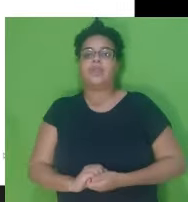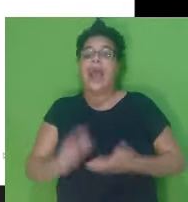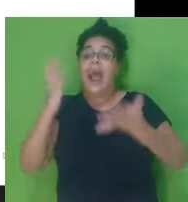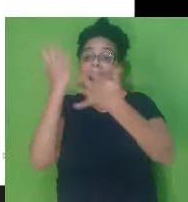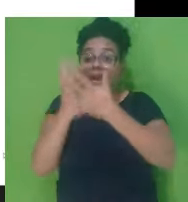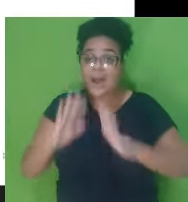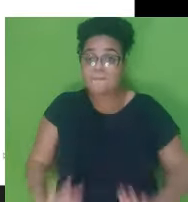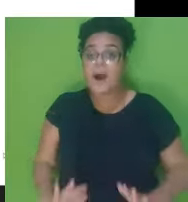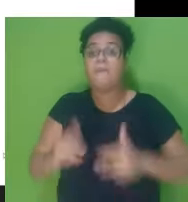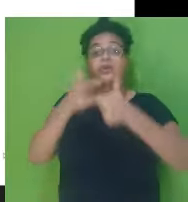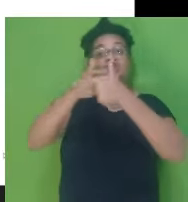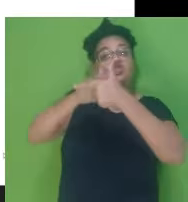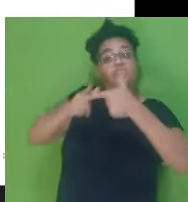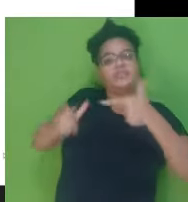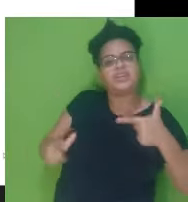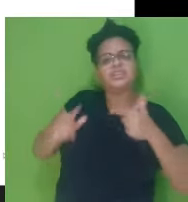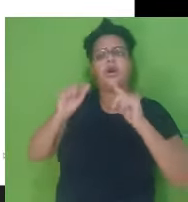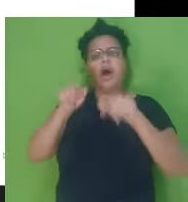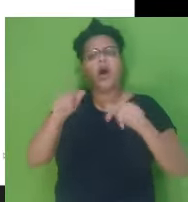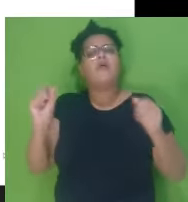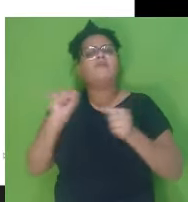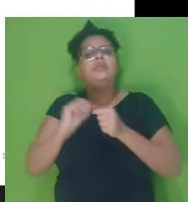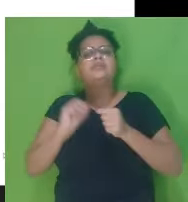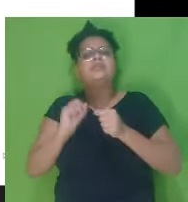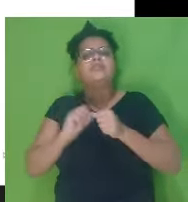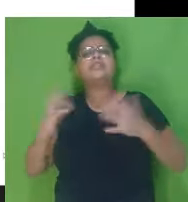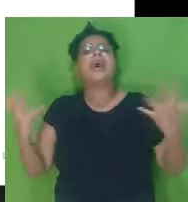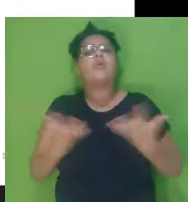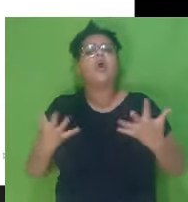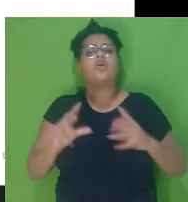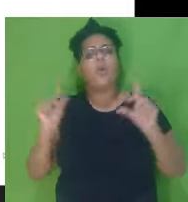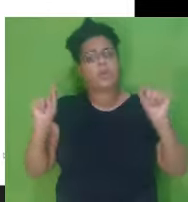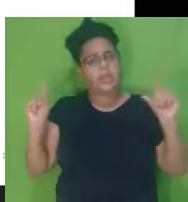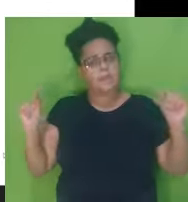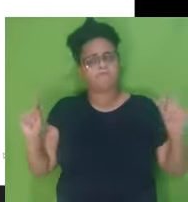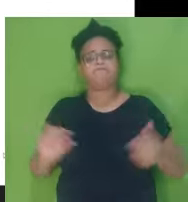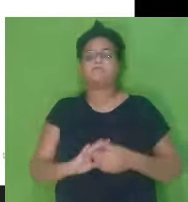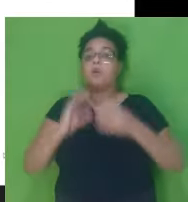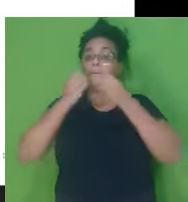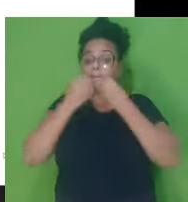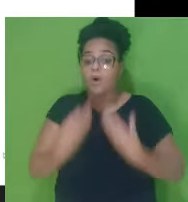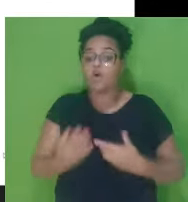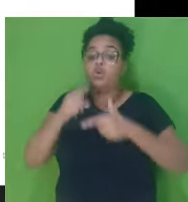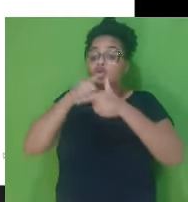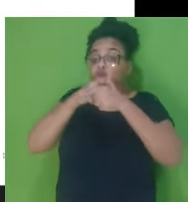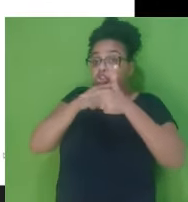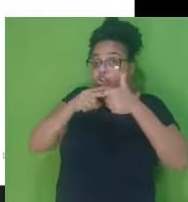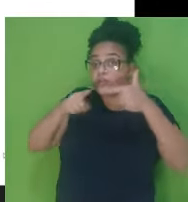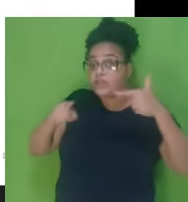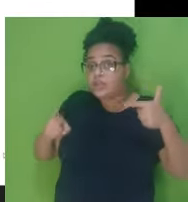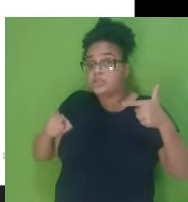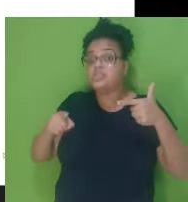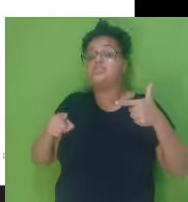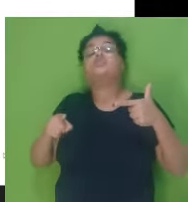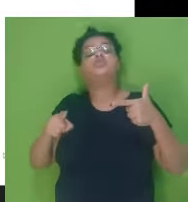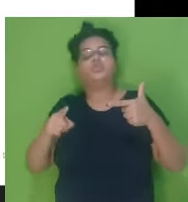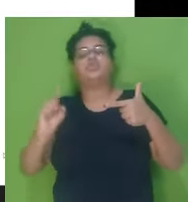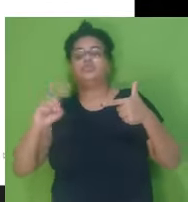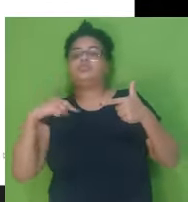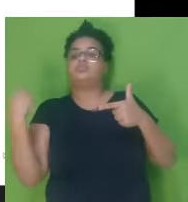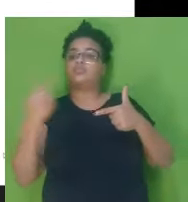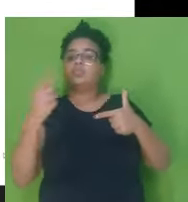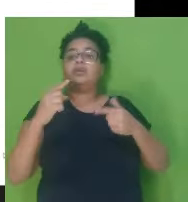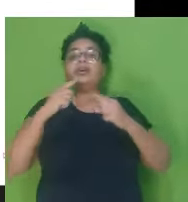Então, acabamos a divisão aqui. O que eu tenho que fazer agora? Bom, dividendo é